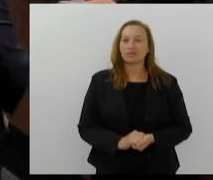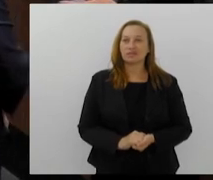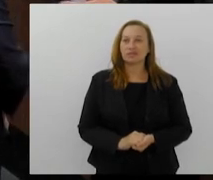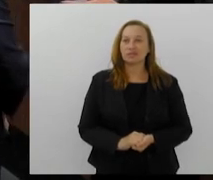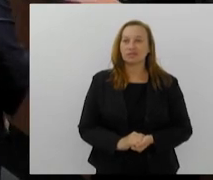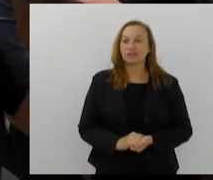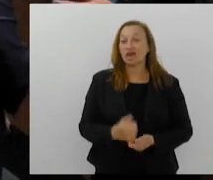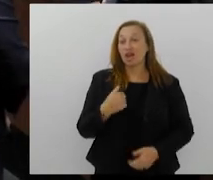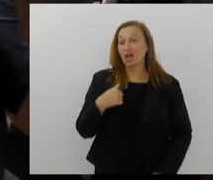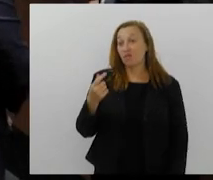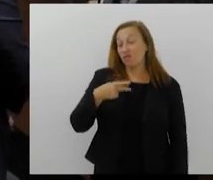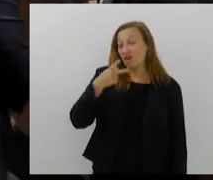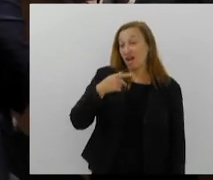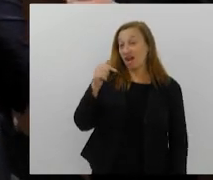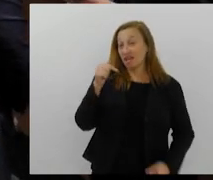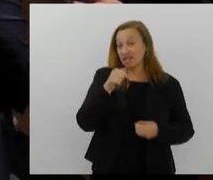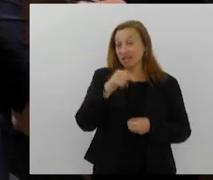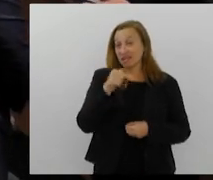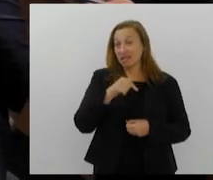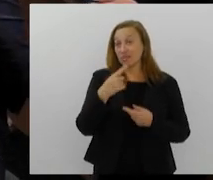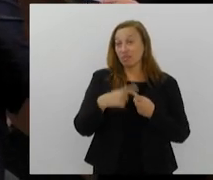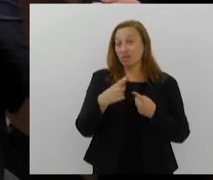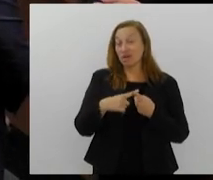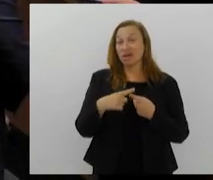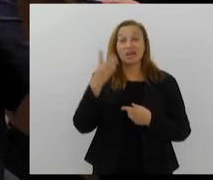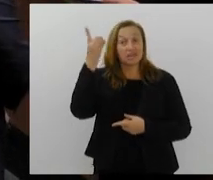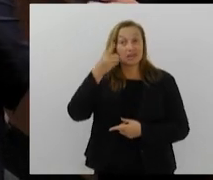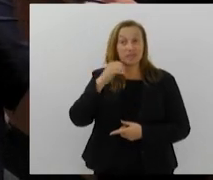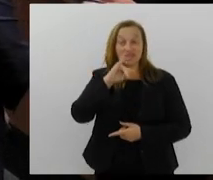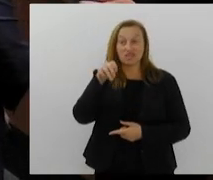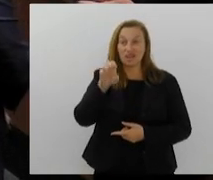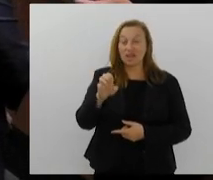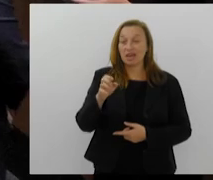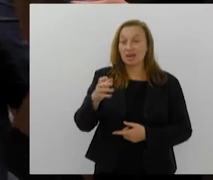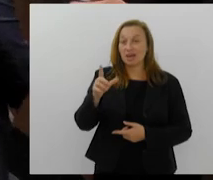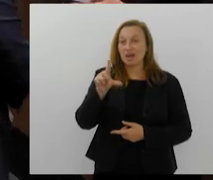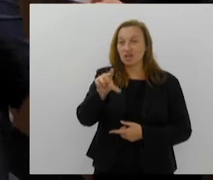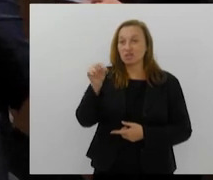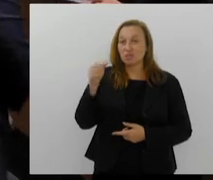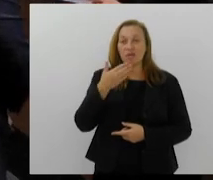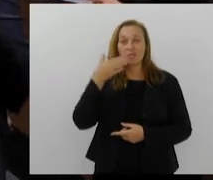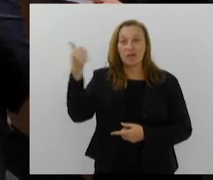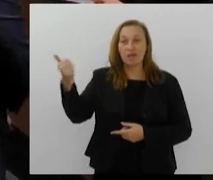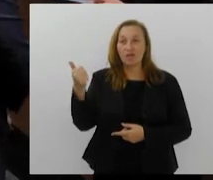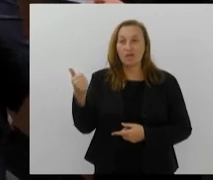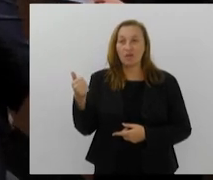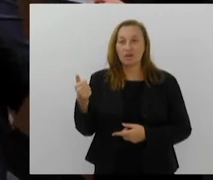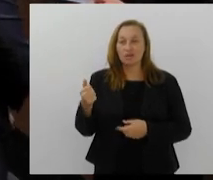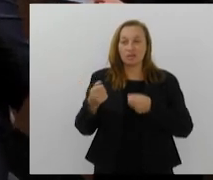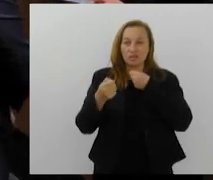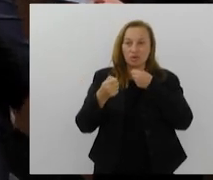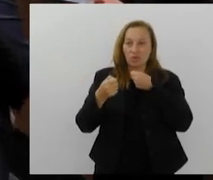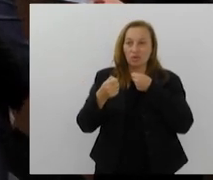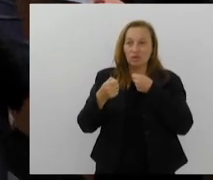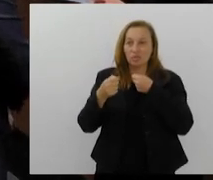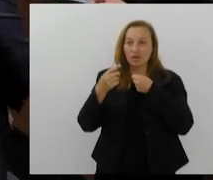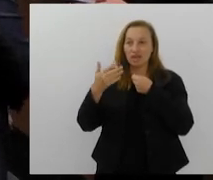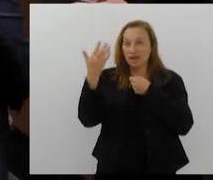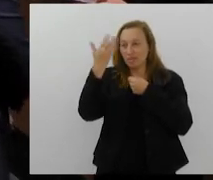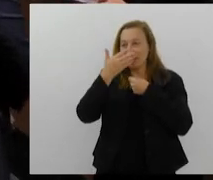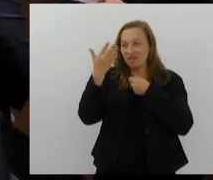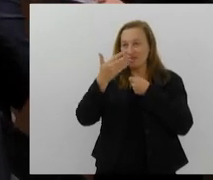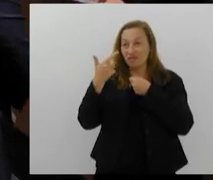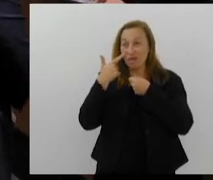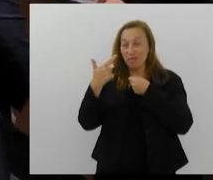Eu vou falar aqui desse microfone, porque o deputado Jari diz que prefere que eu fale nesse microfone, que ele fica aparecendo aqui na TV